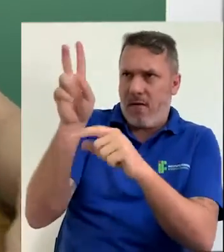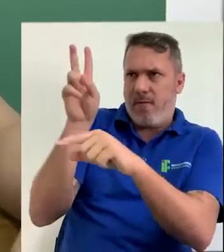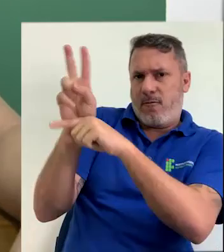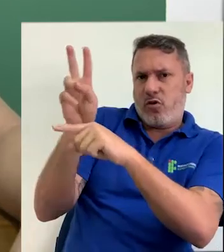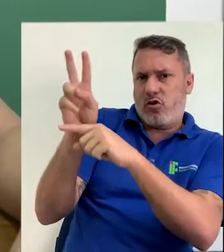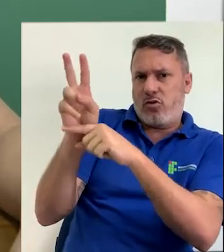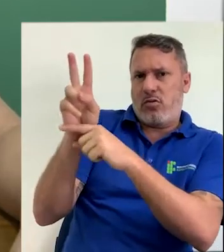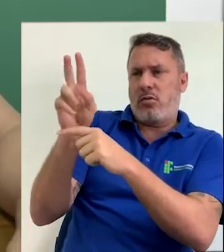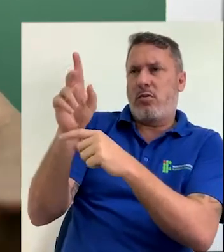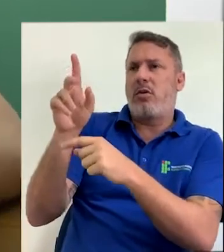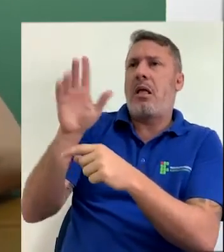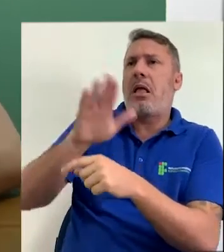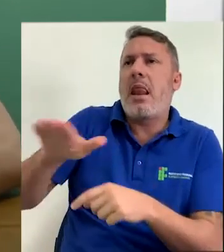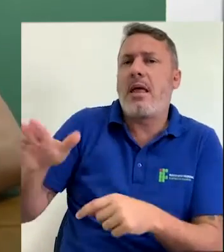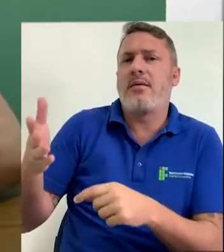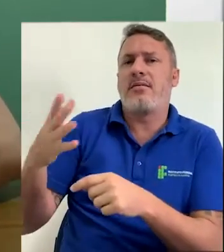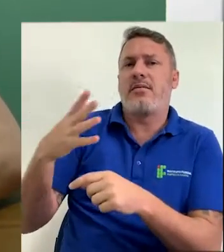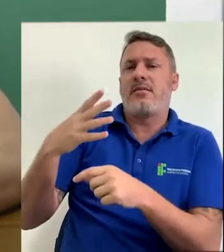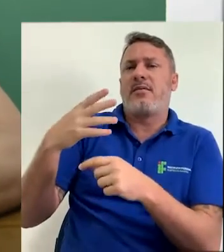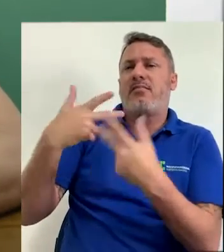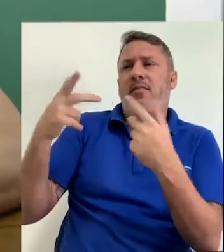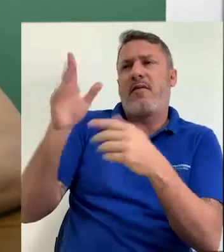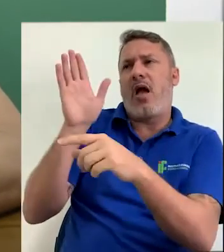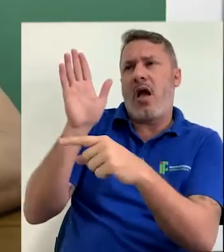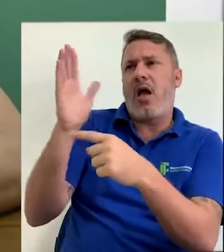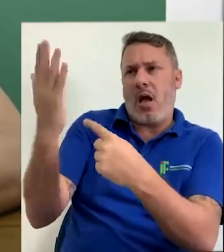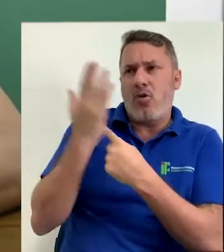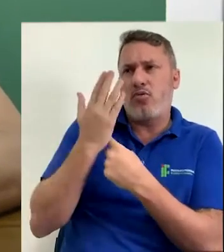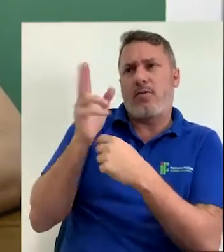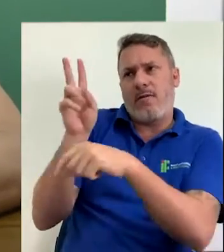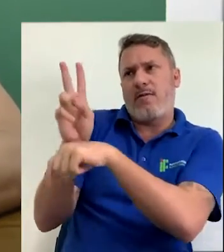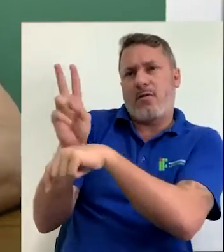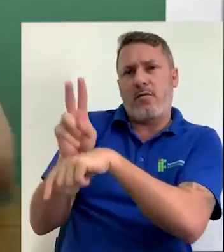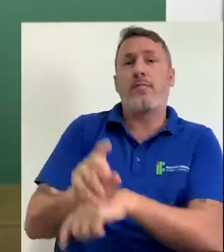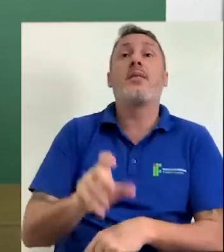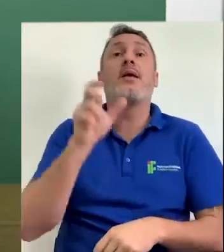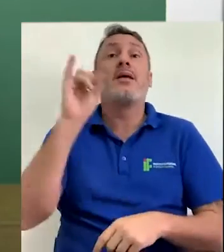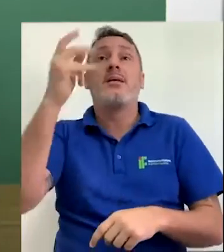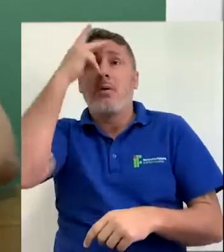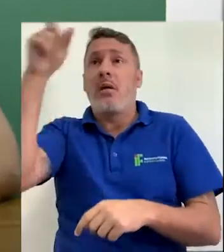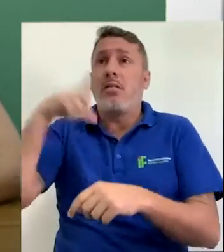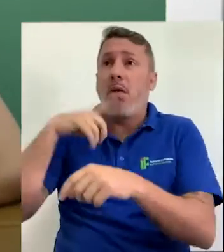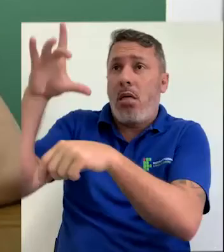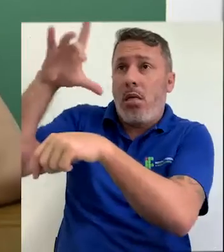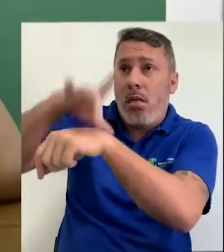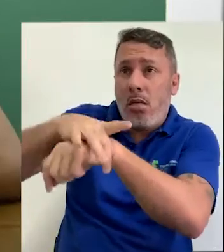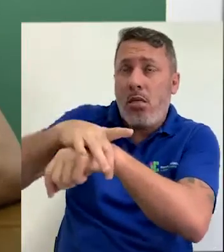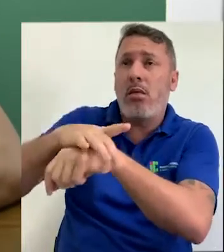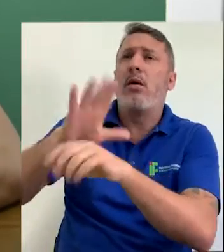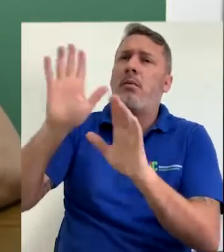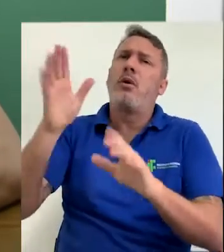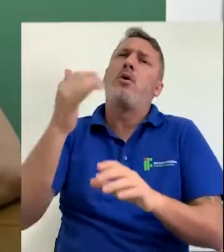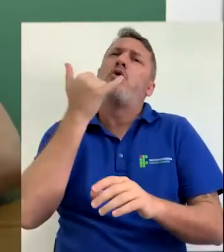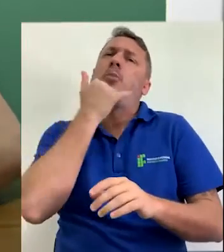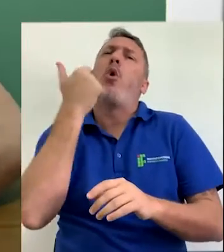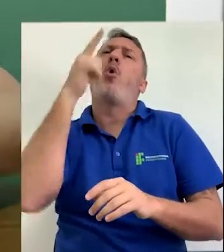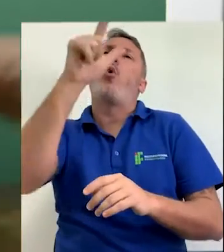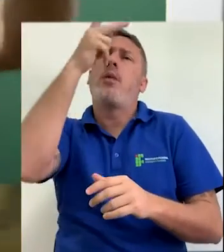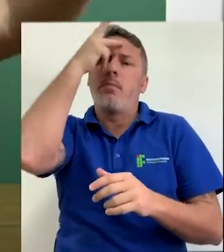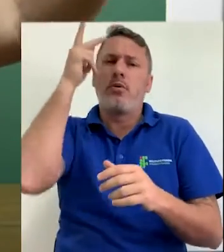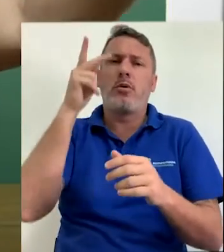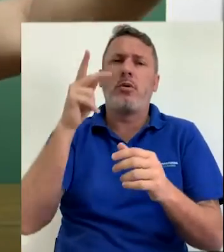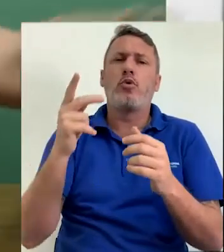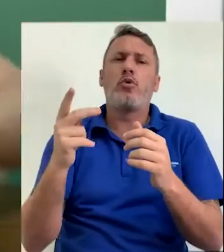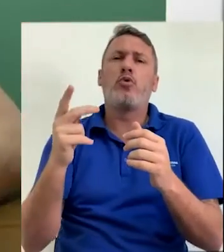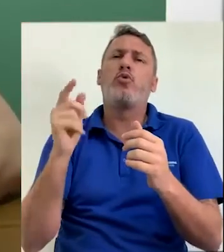com as crianças? Se for um familiar que é doente, peça ajuda. Olha, dá para você